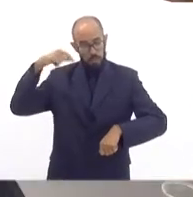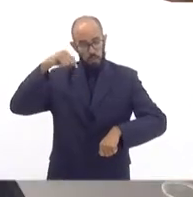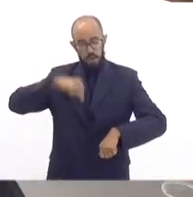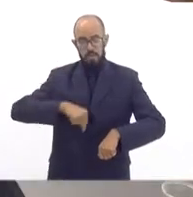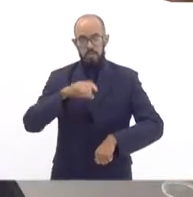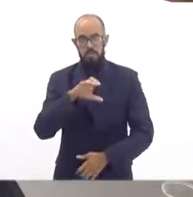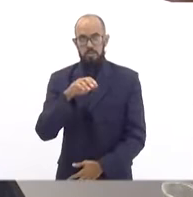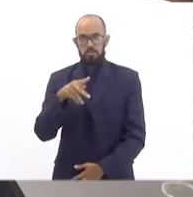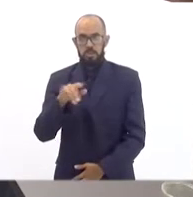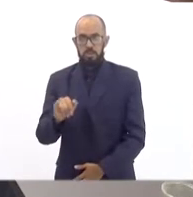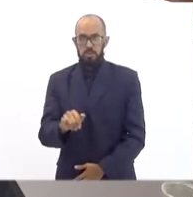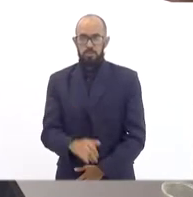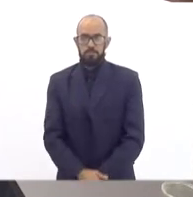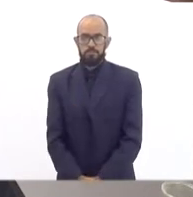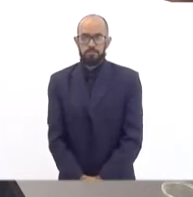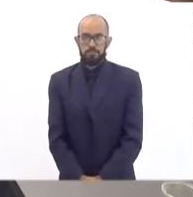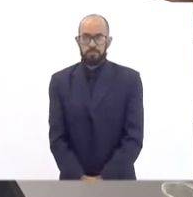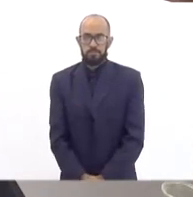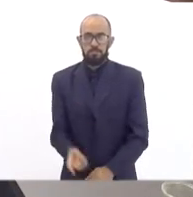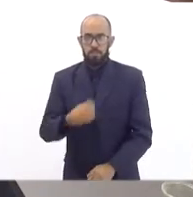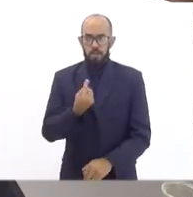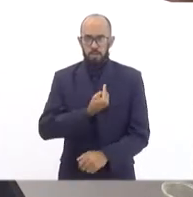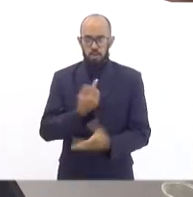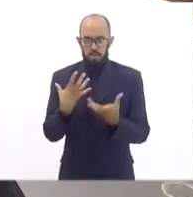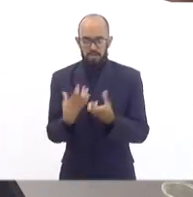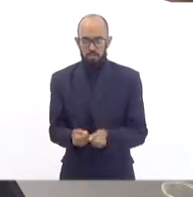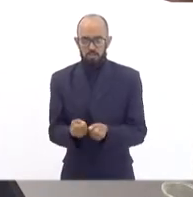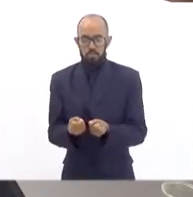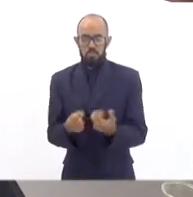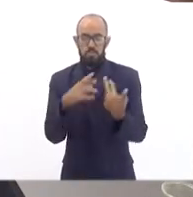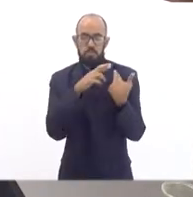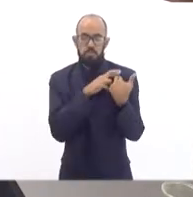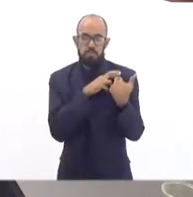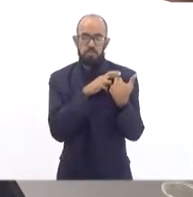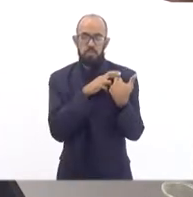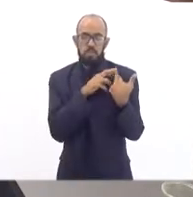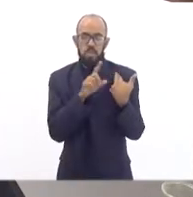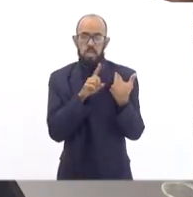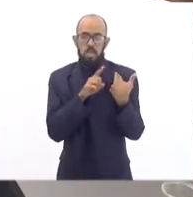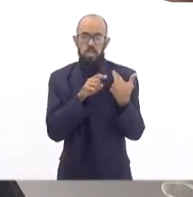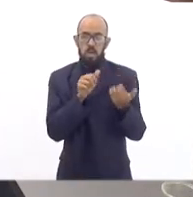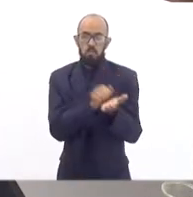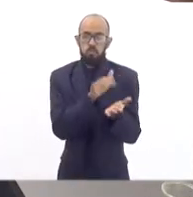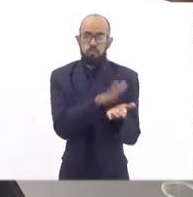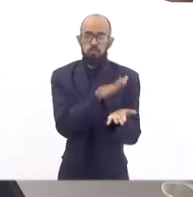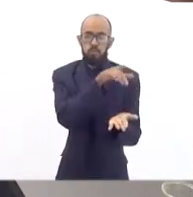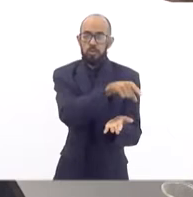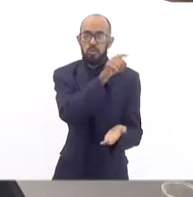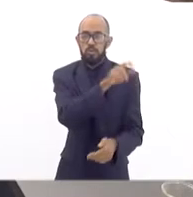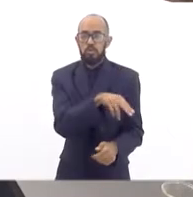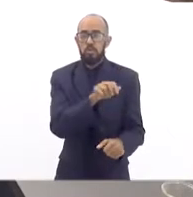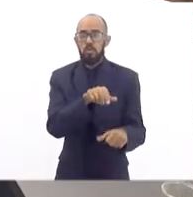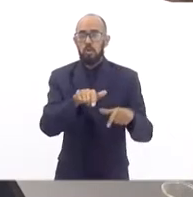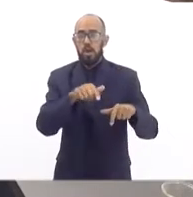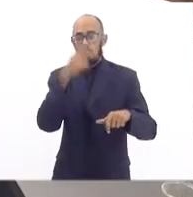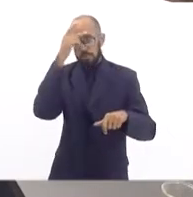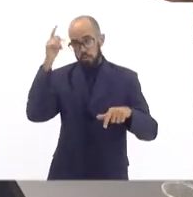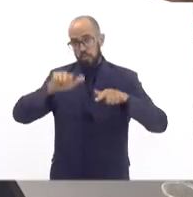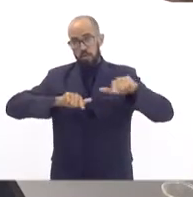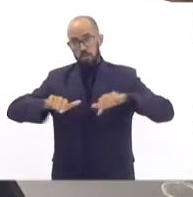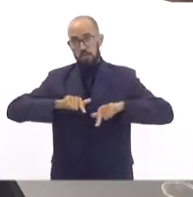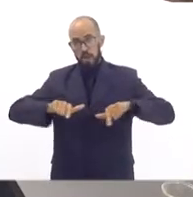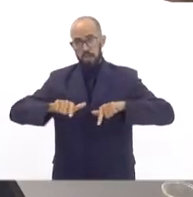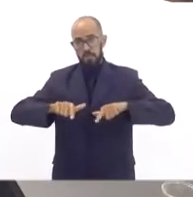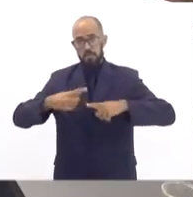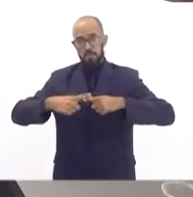Inquérito, para que a gente possa assumir essa responsabilidade de não penalizar o trabalhador. Porque a todo momento você fica assim: ah,